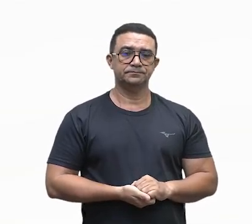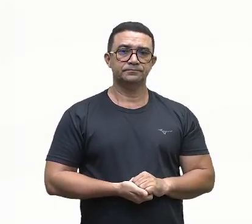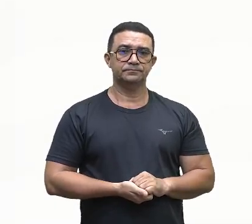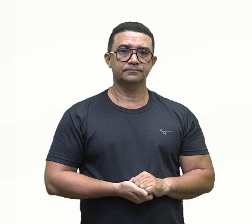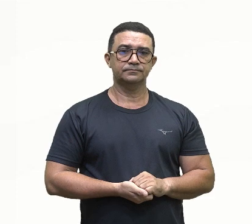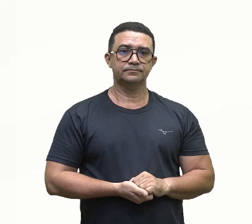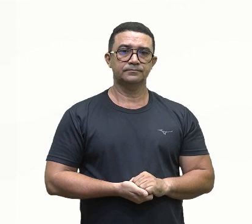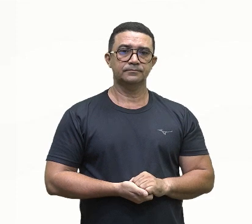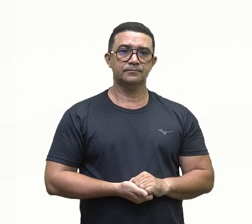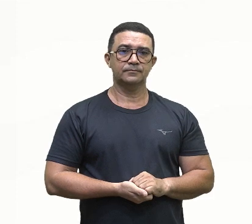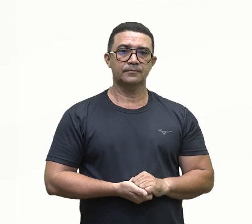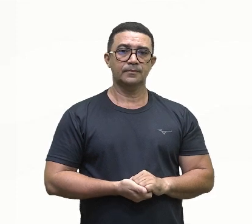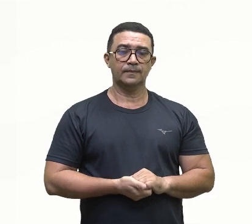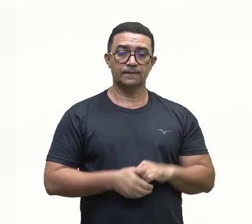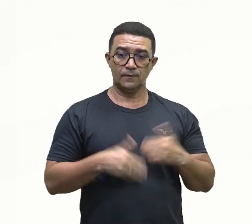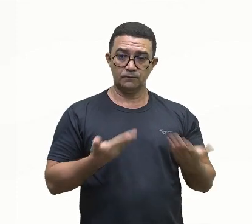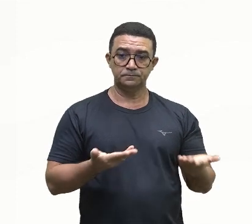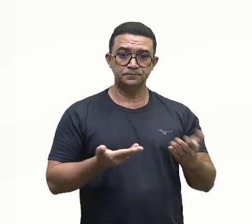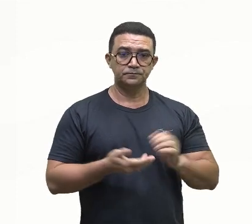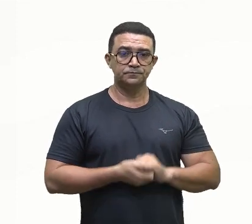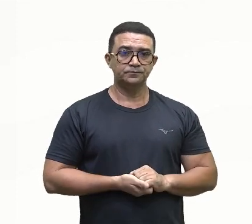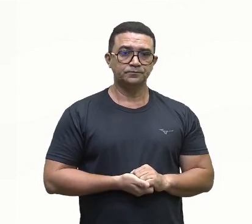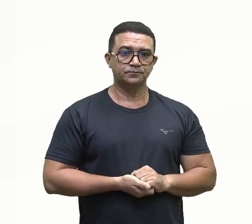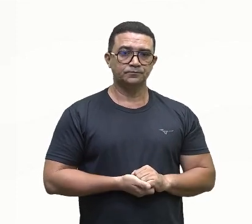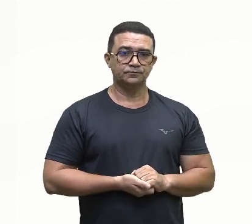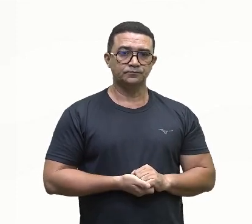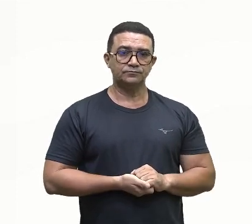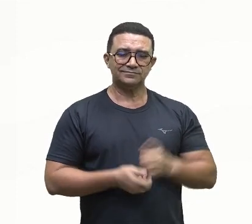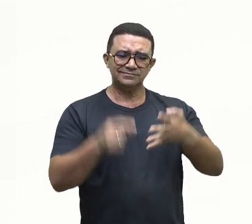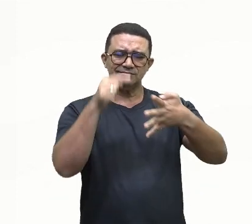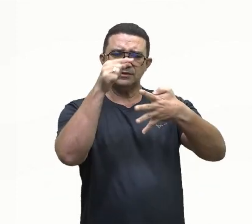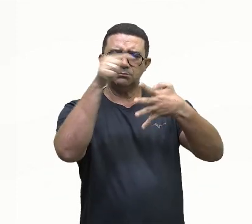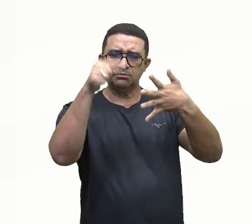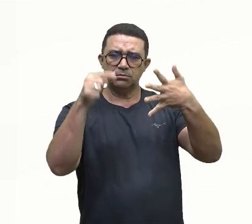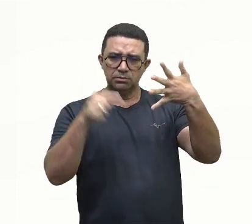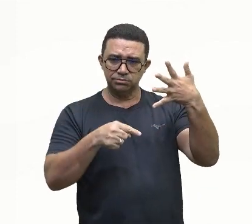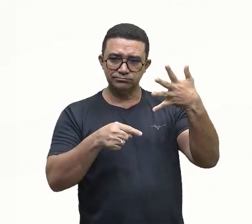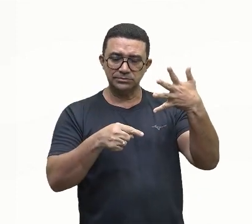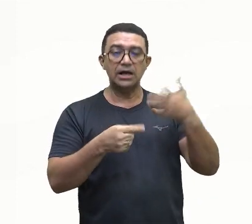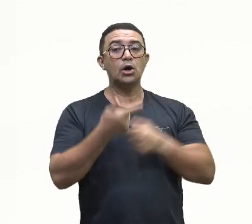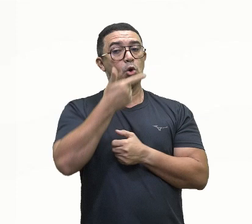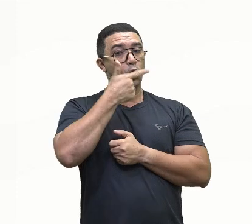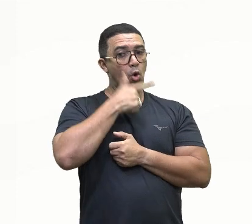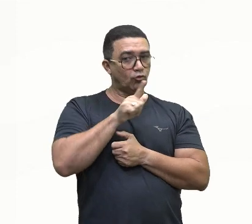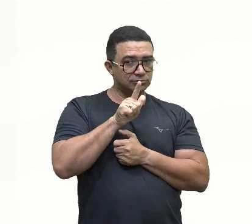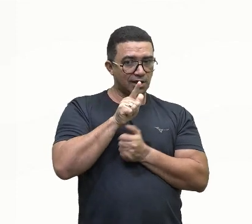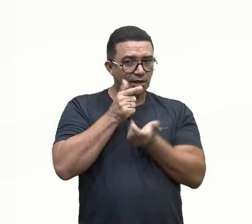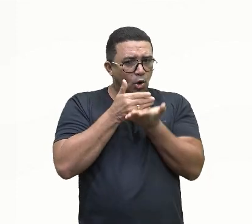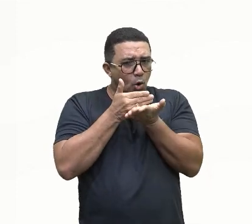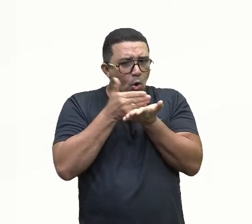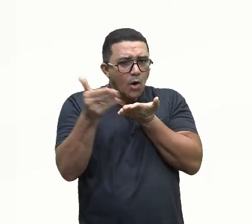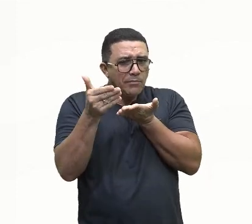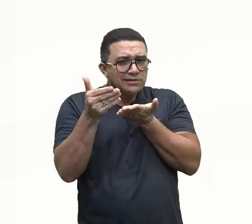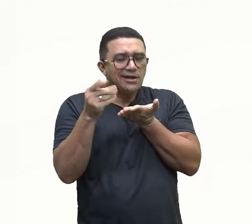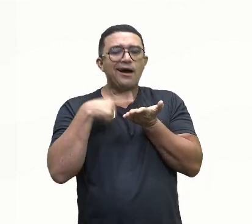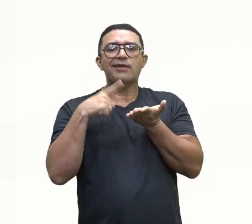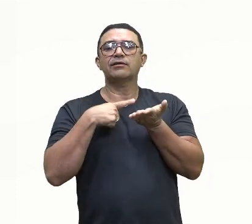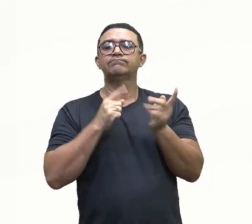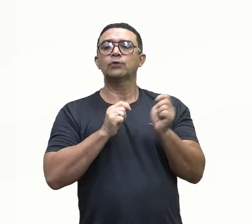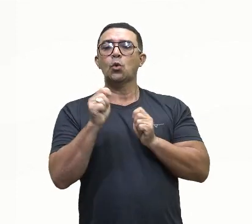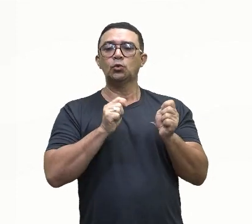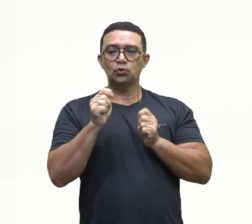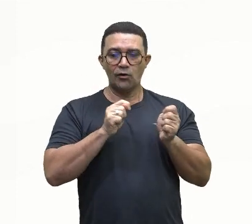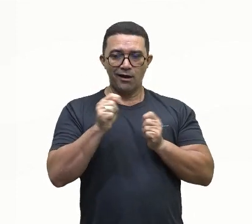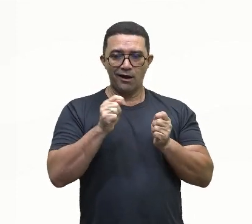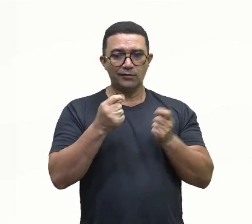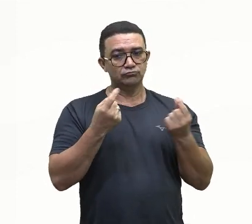Então, a partir desses tópicos, a gente consegue começar a ter uma gestão